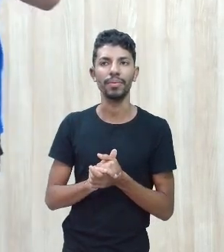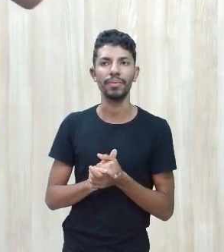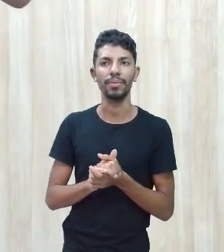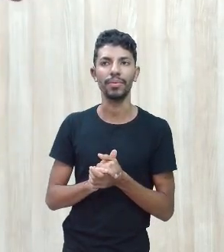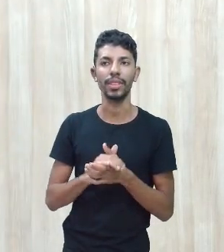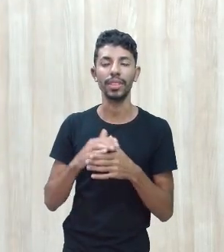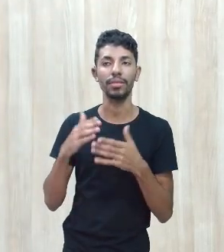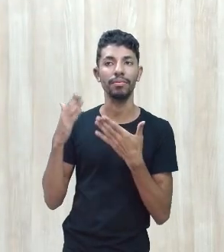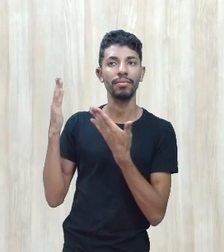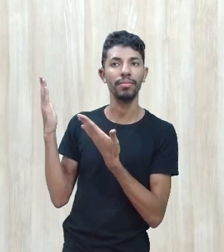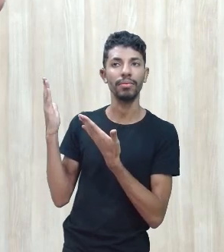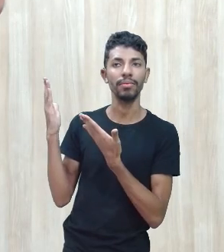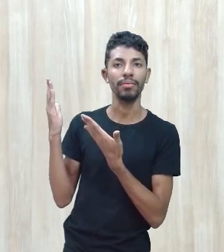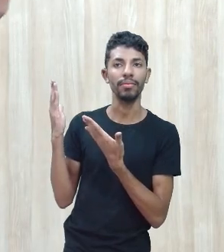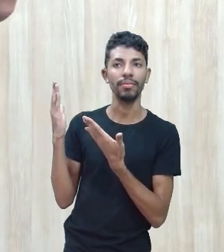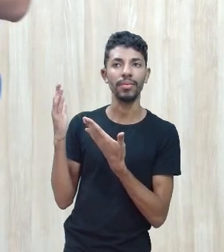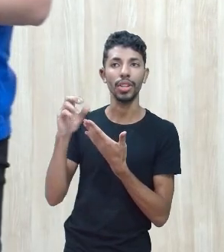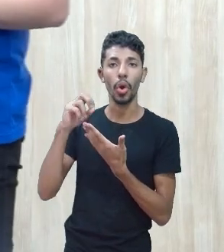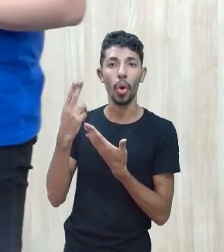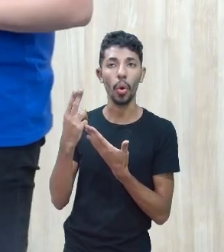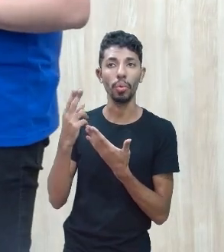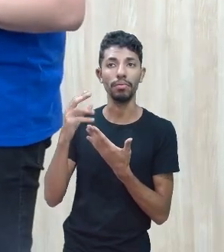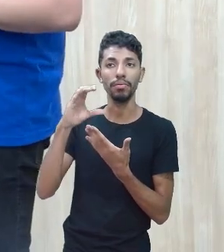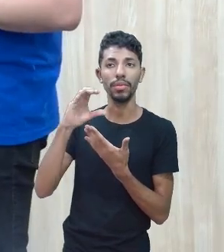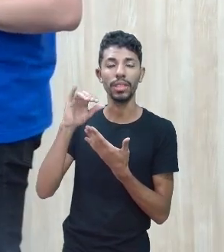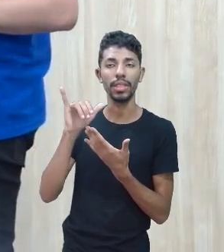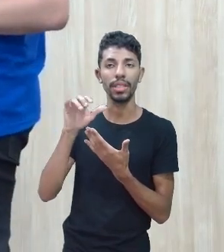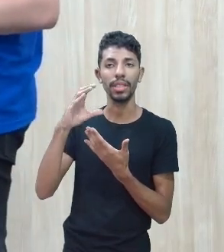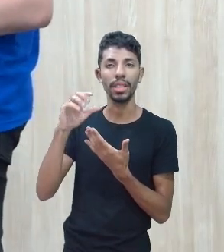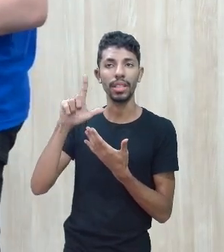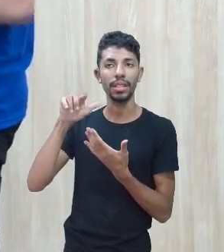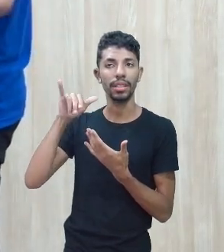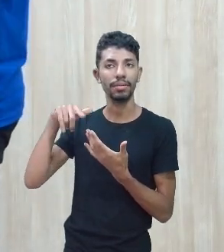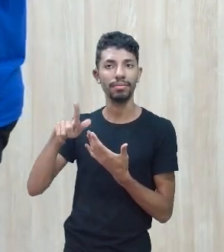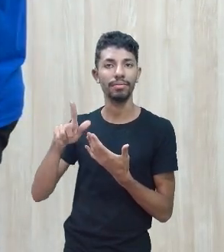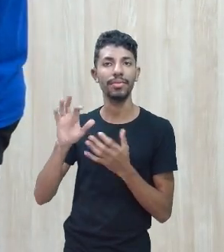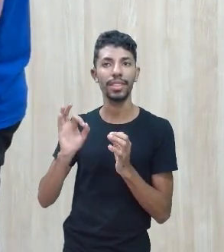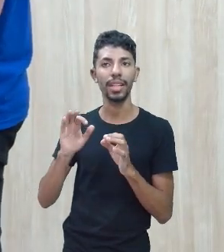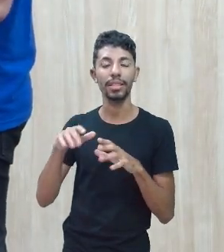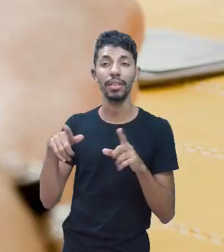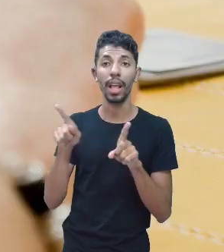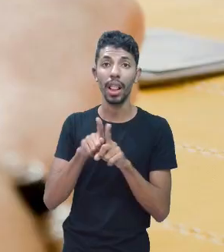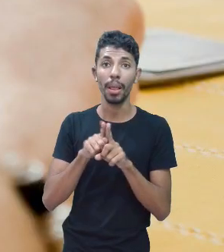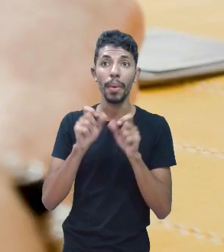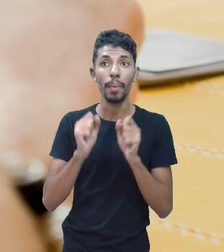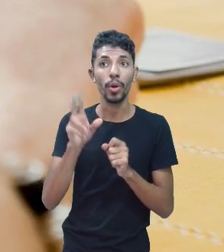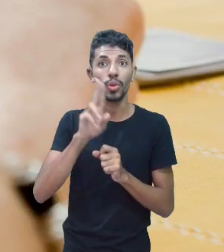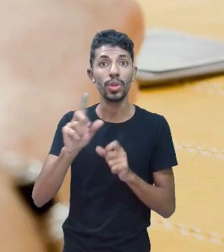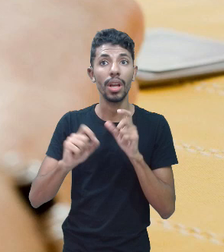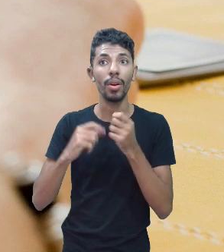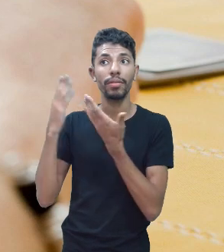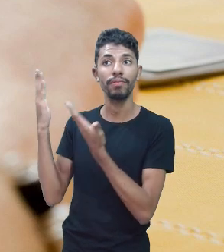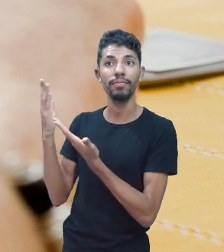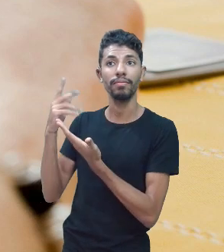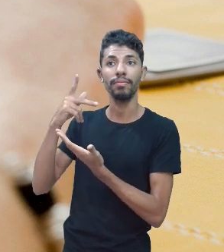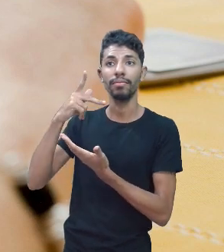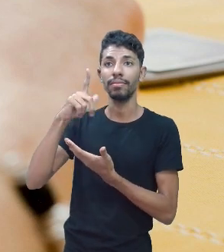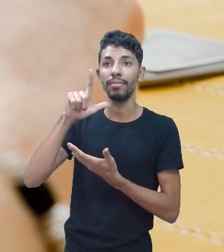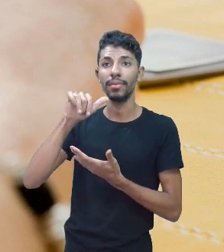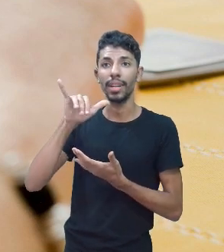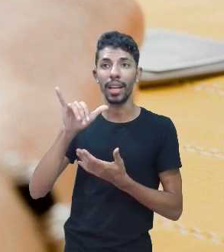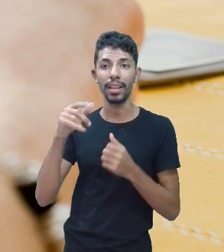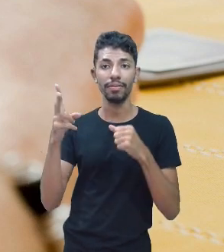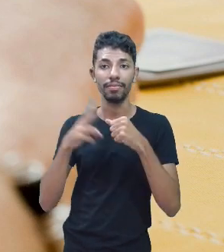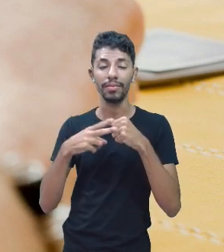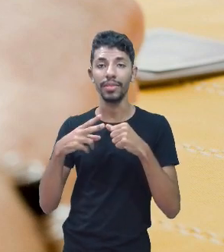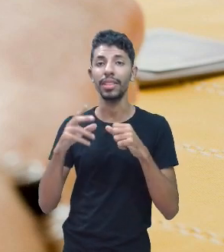Próximo, riding a bike, ou também cycling. Eu posso também falar to play cards, e eu posso falar de qualquer